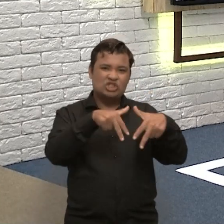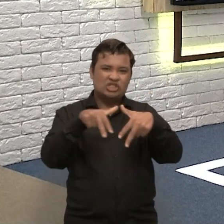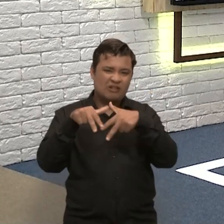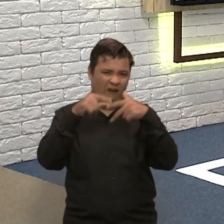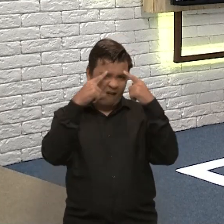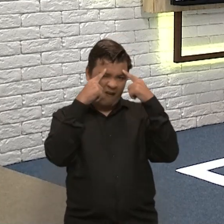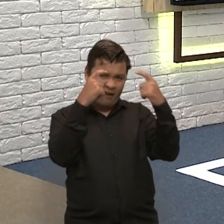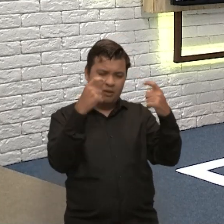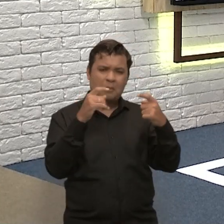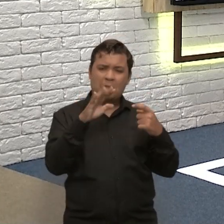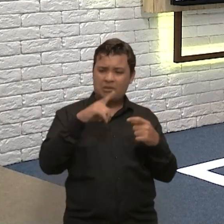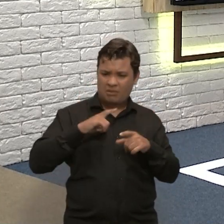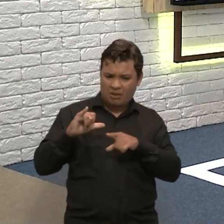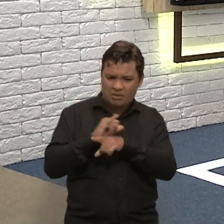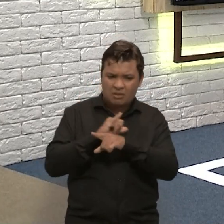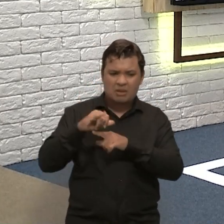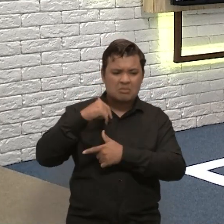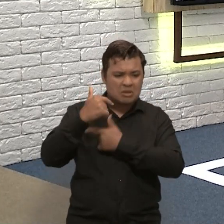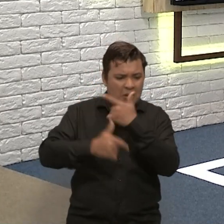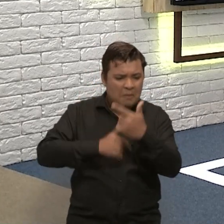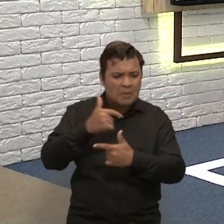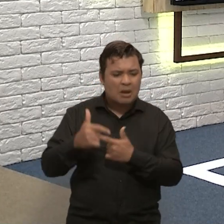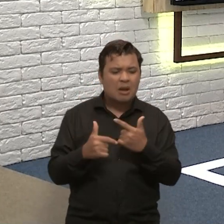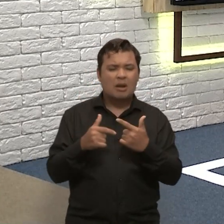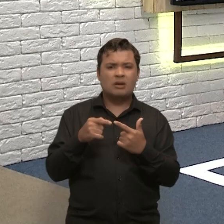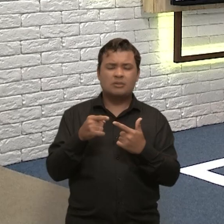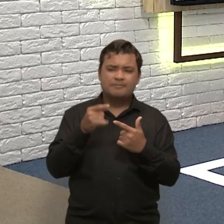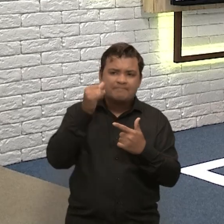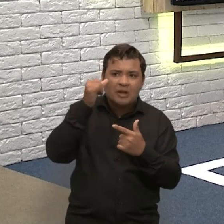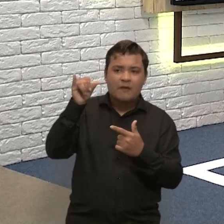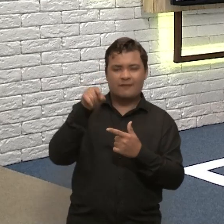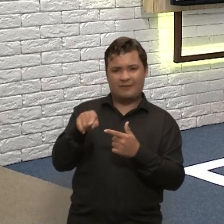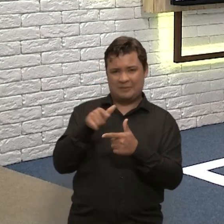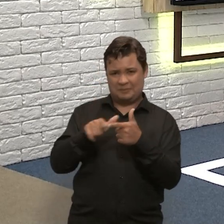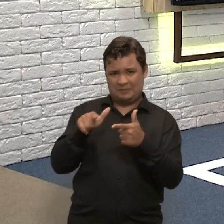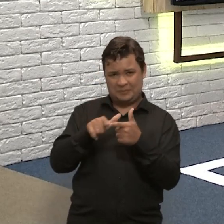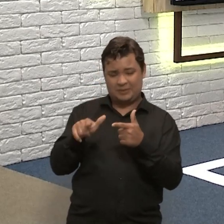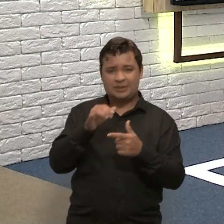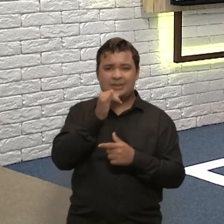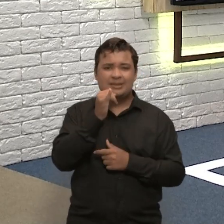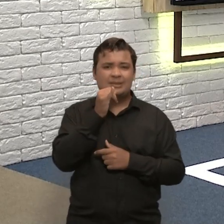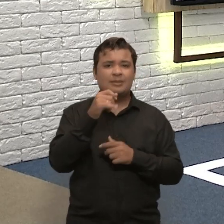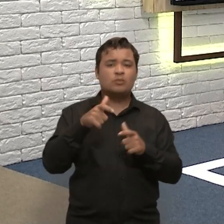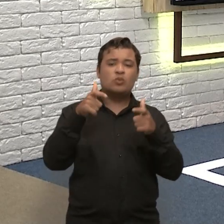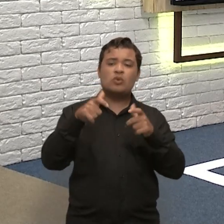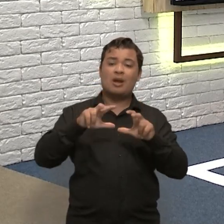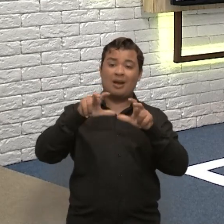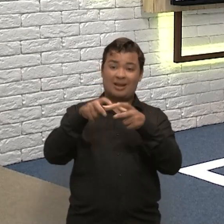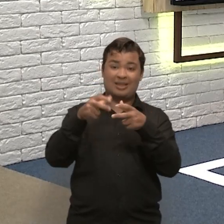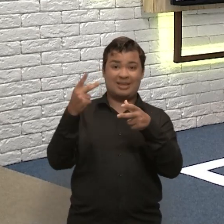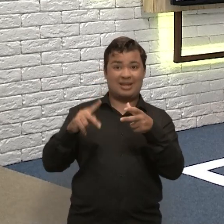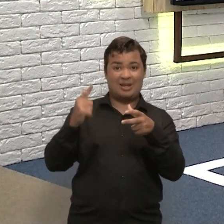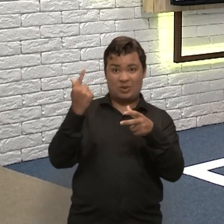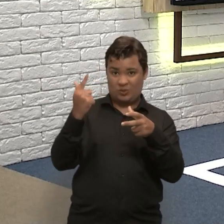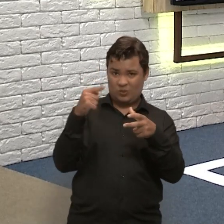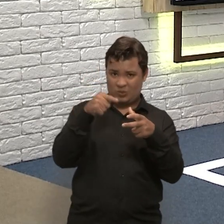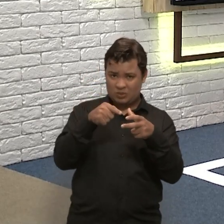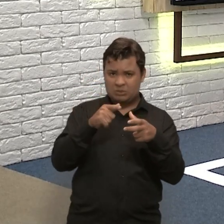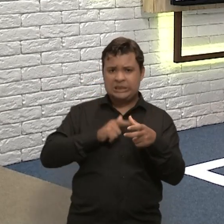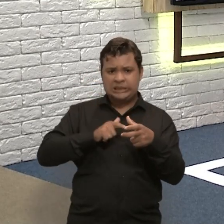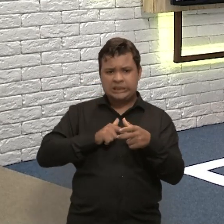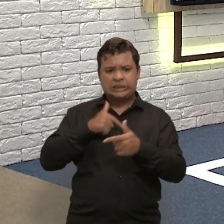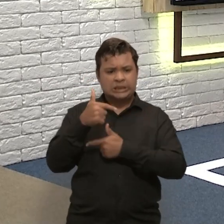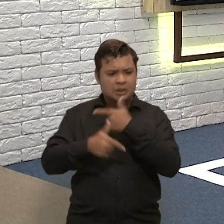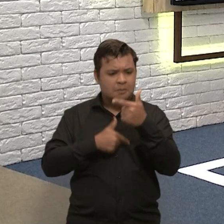de combate, Sabrina, dentro, por exemplo, a gente falando aqui de Goiânia, né, da Câmara de Vereadores daqui, já há